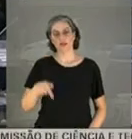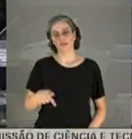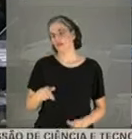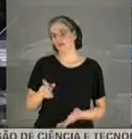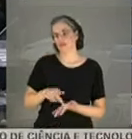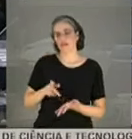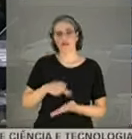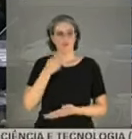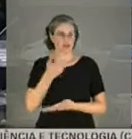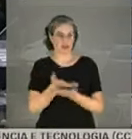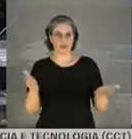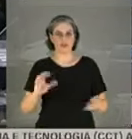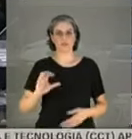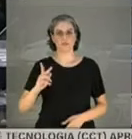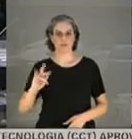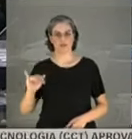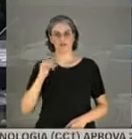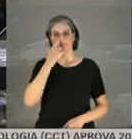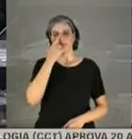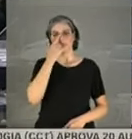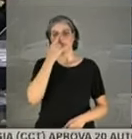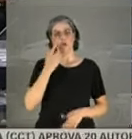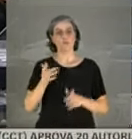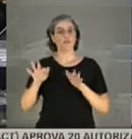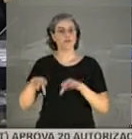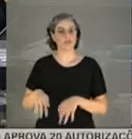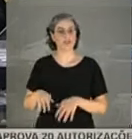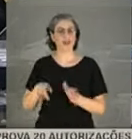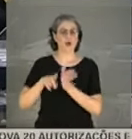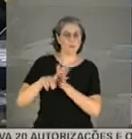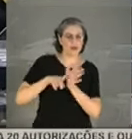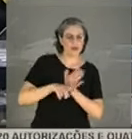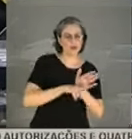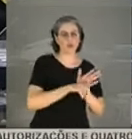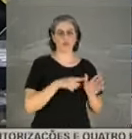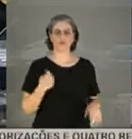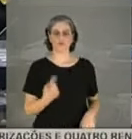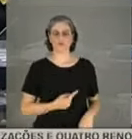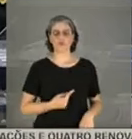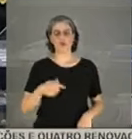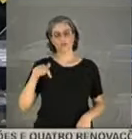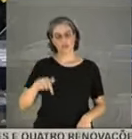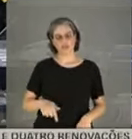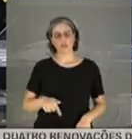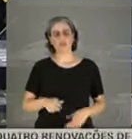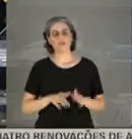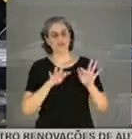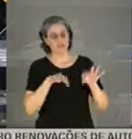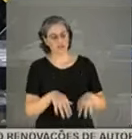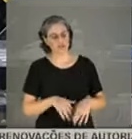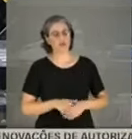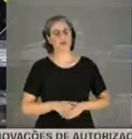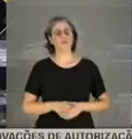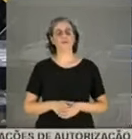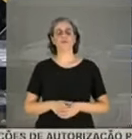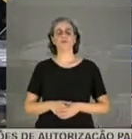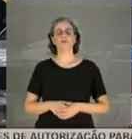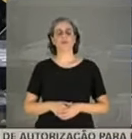de inquérito que, no final do interrogatório que nós fizemos aqui, eu